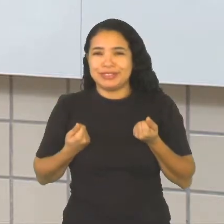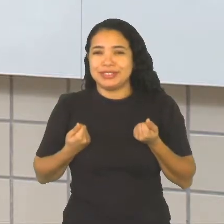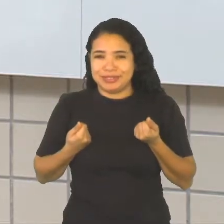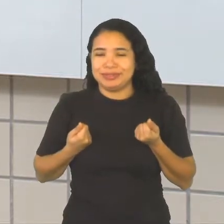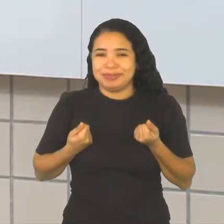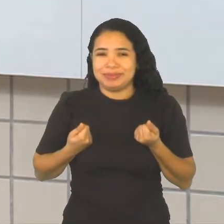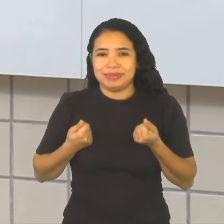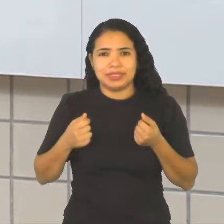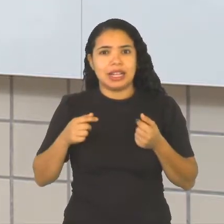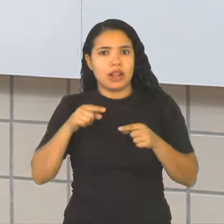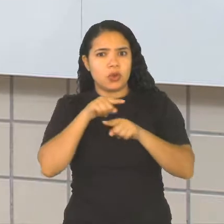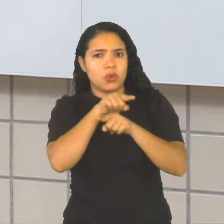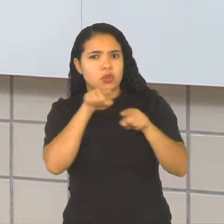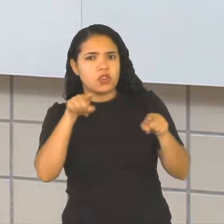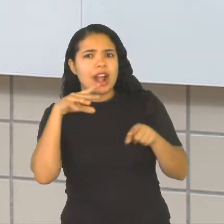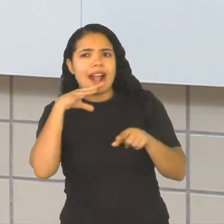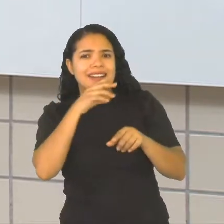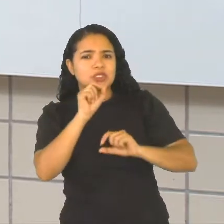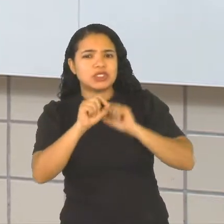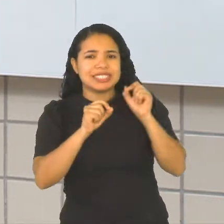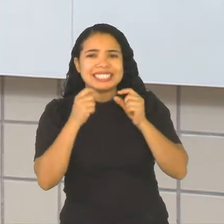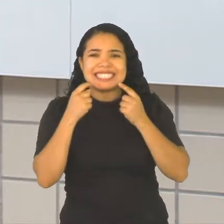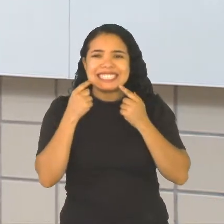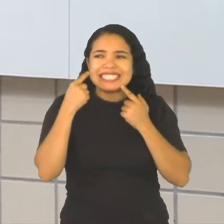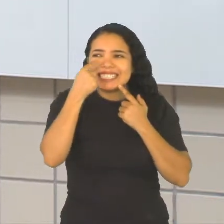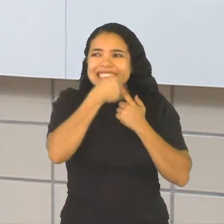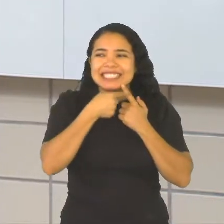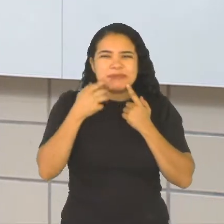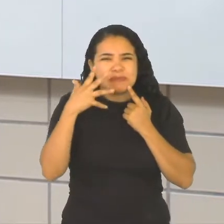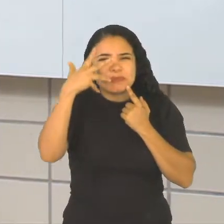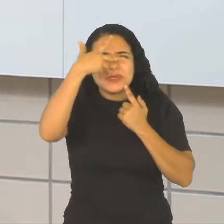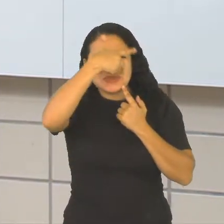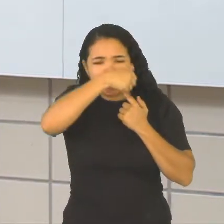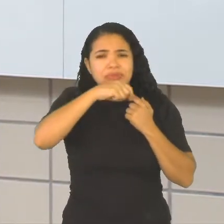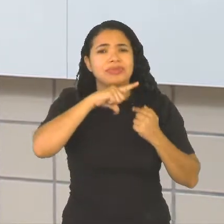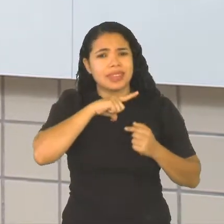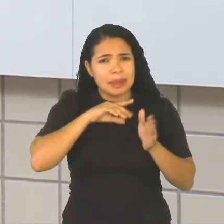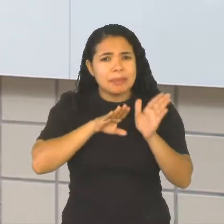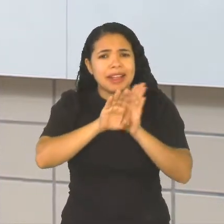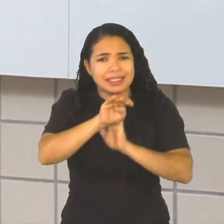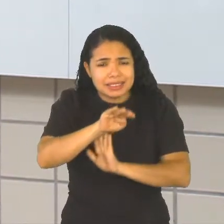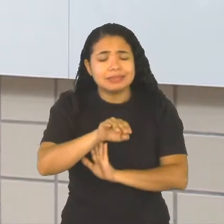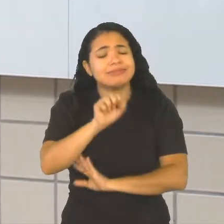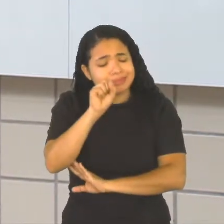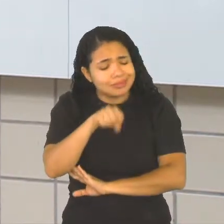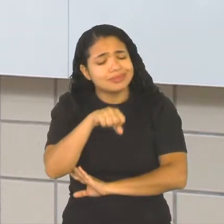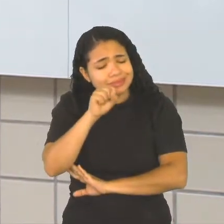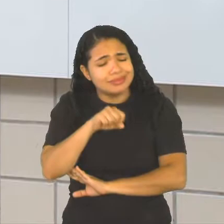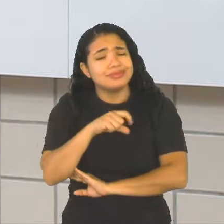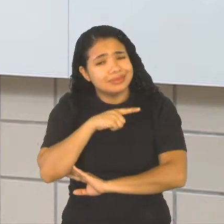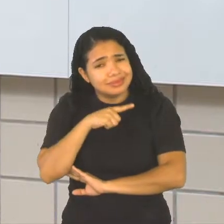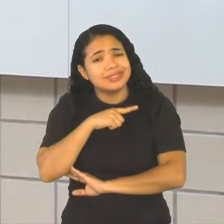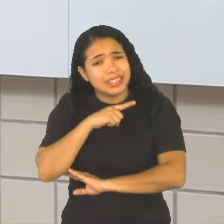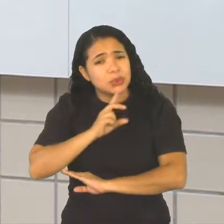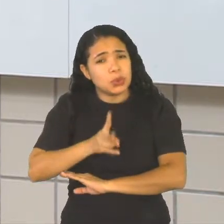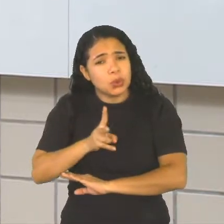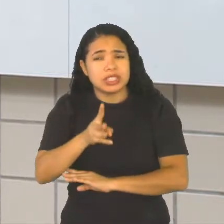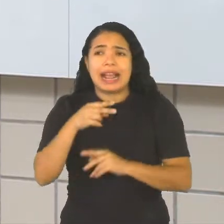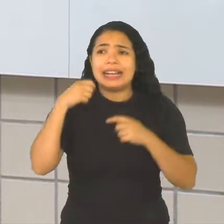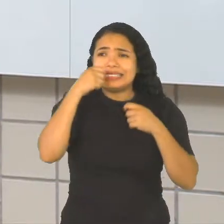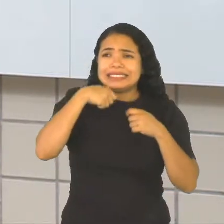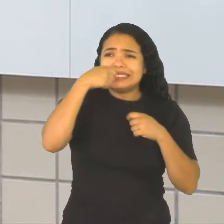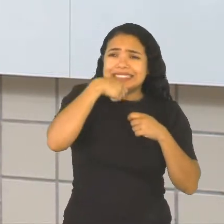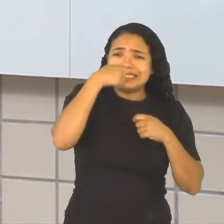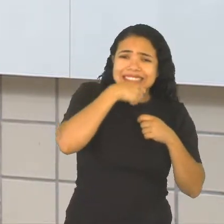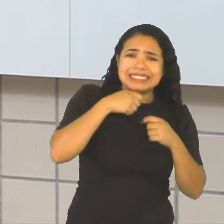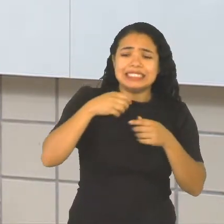que eu escovei minha boca, professora, limpei ela bonitinha e ela ainda vai ter bactéria? Vai. Ela ainda vai ter bactéria. Adivinham? Mais ou